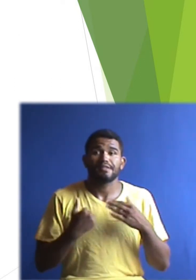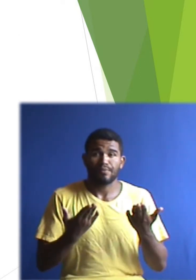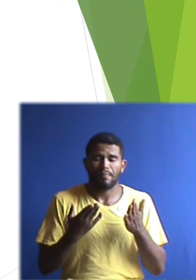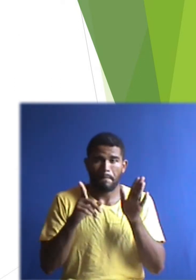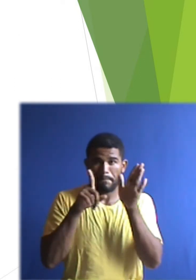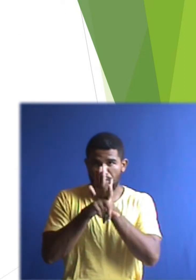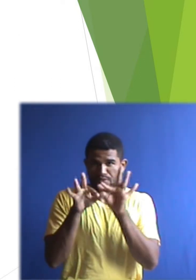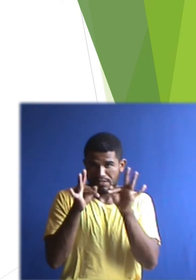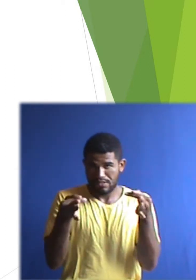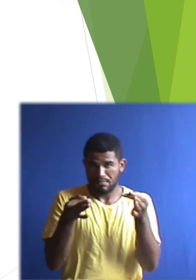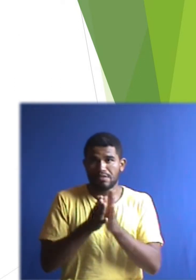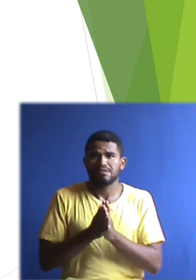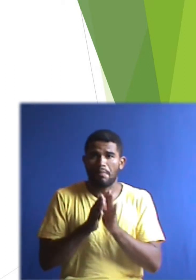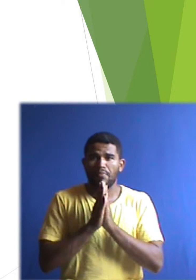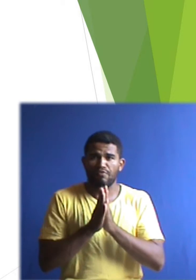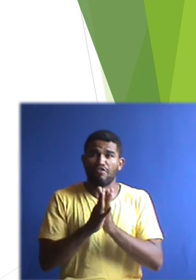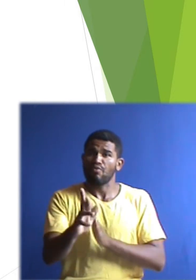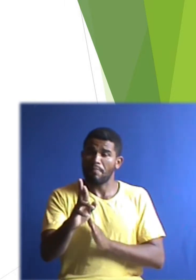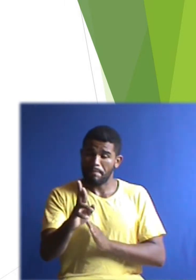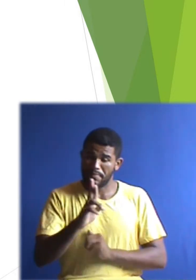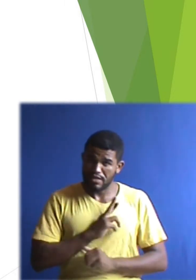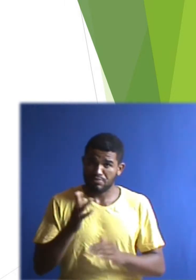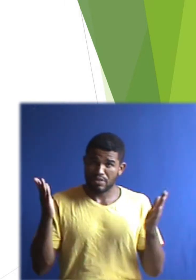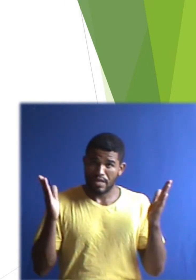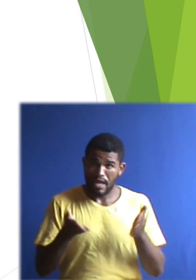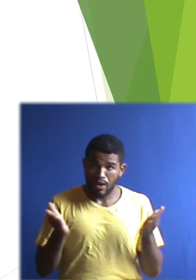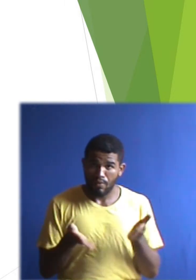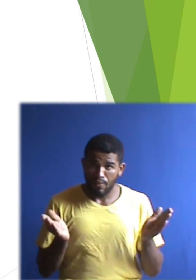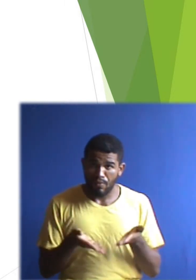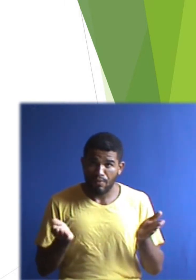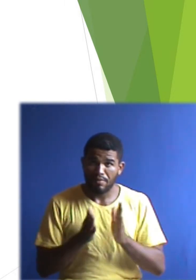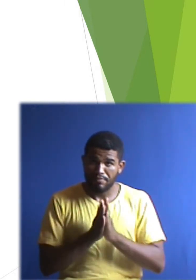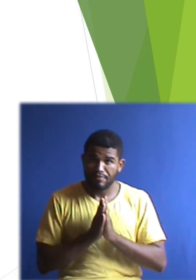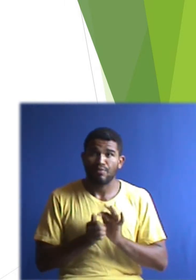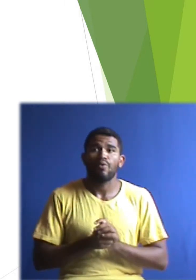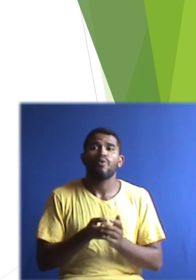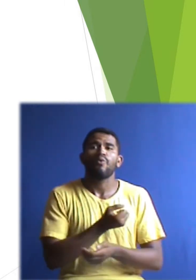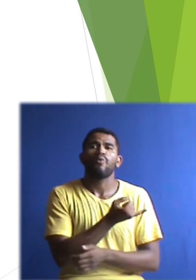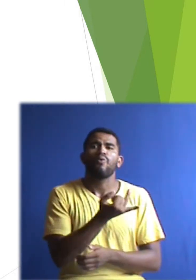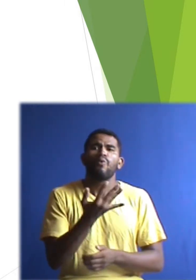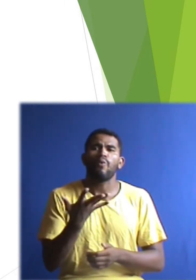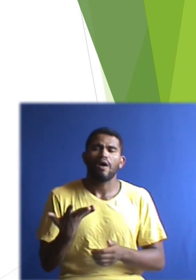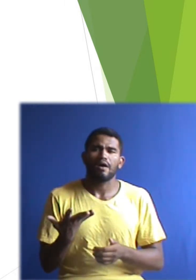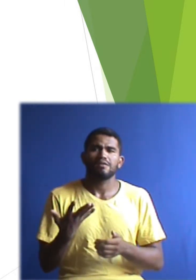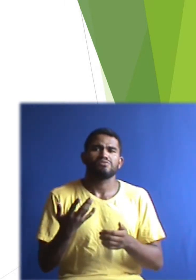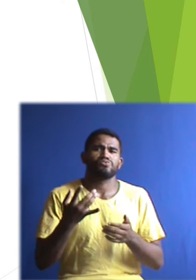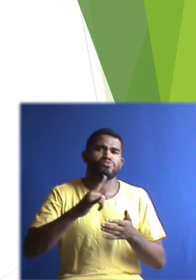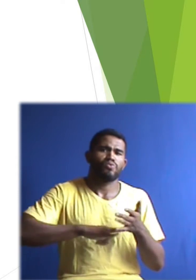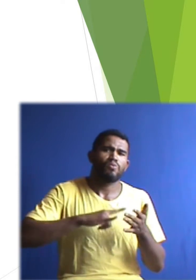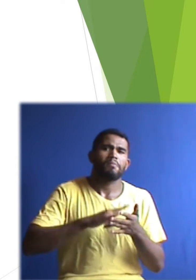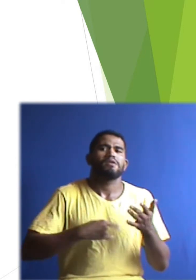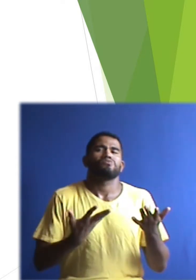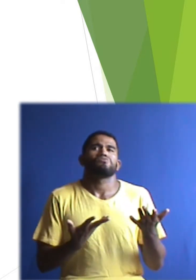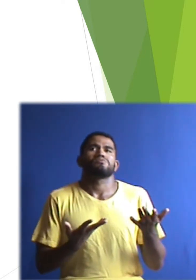Uma pergunta que eu gostaria que você respondesse aí agora nos comentários. Quais são os documentos, resoluções e